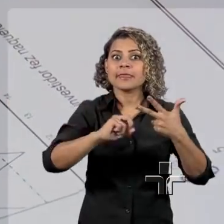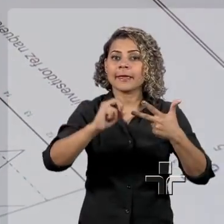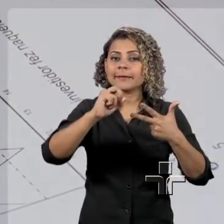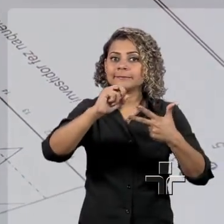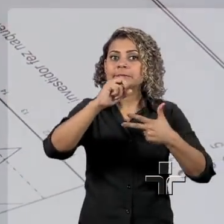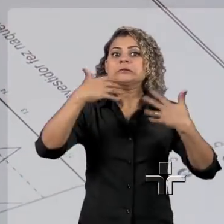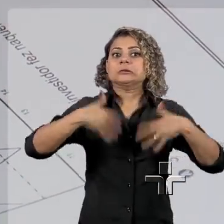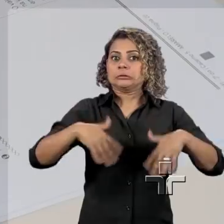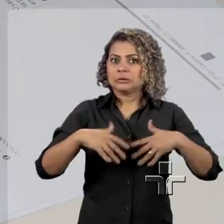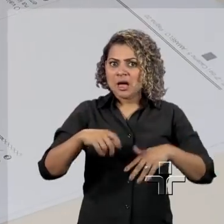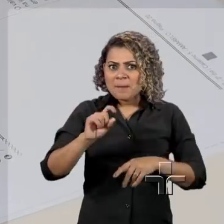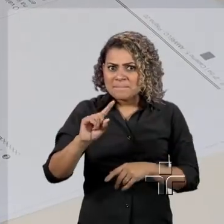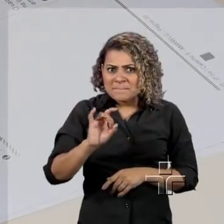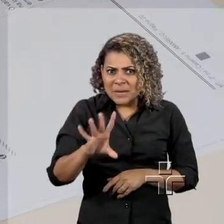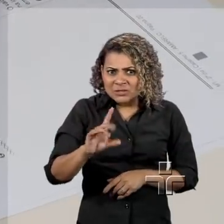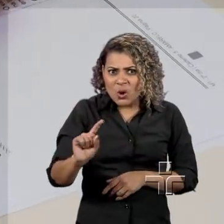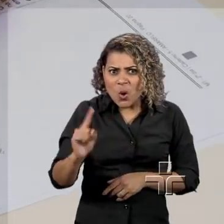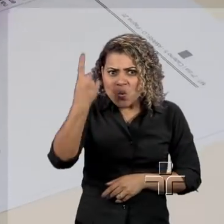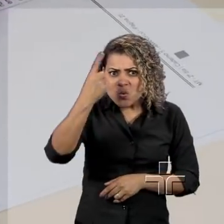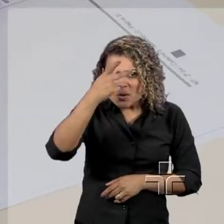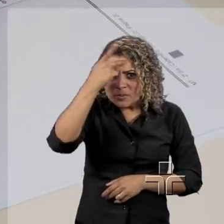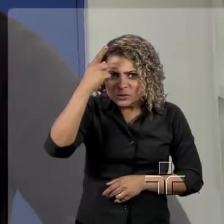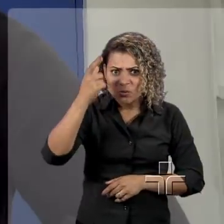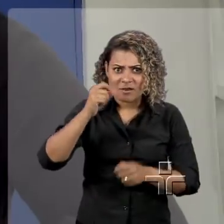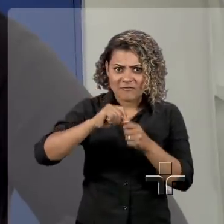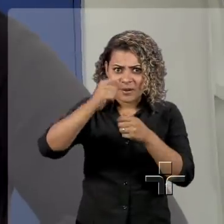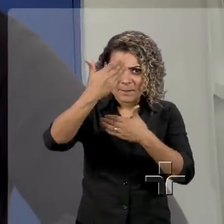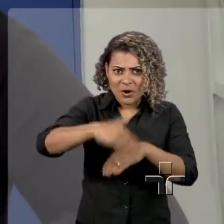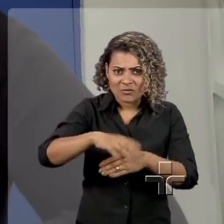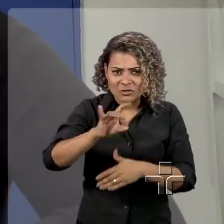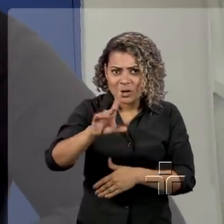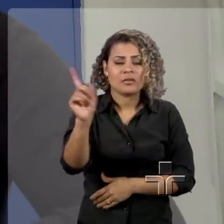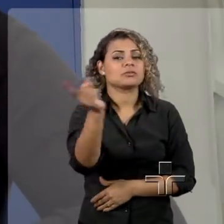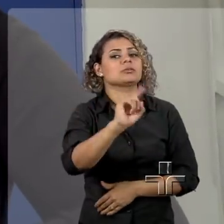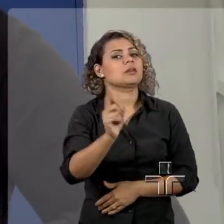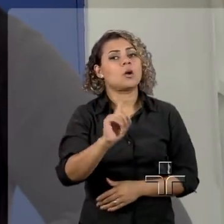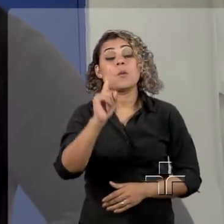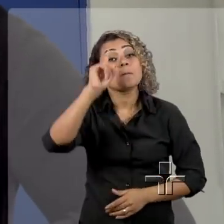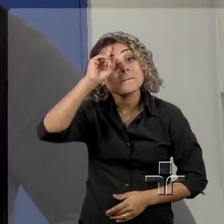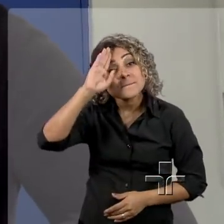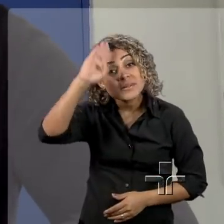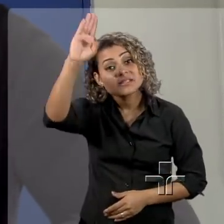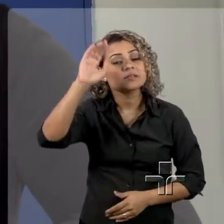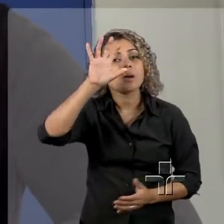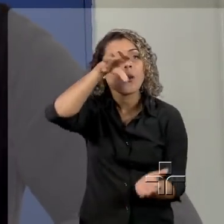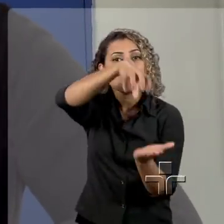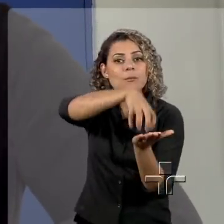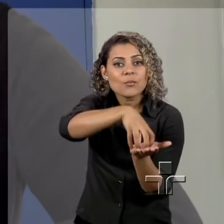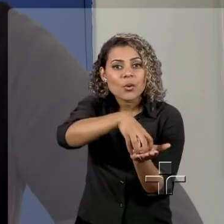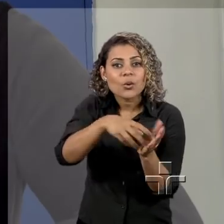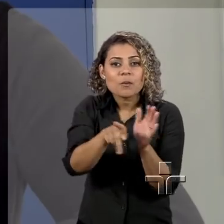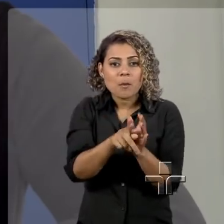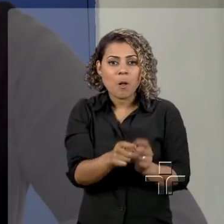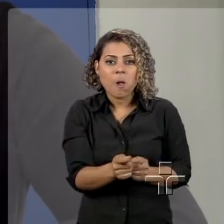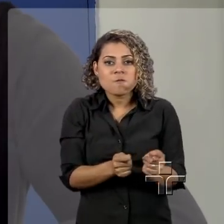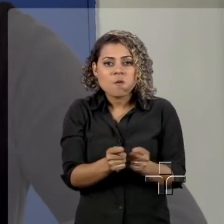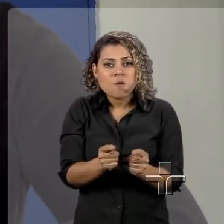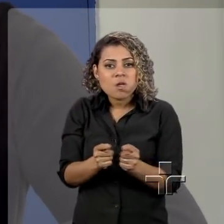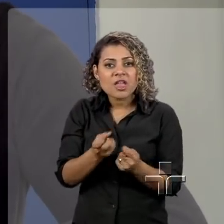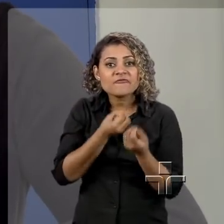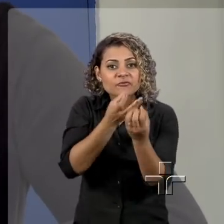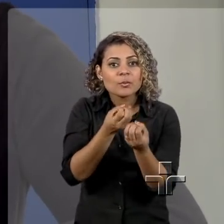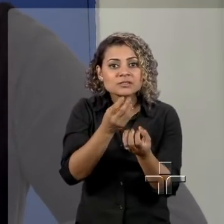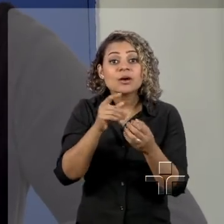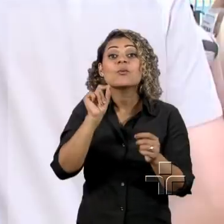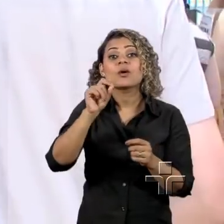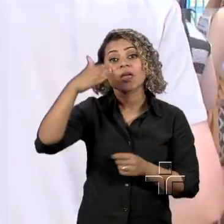único caso lembrado por quem fez a prova no fim de semana. O principal polo, né, da manipulação de dados foi